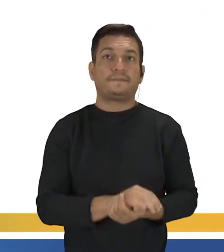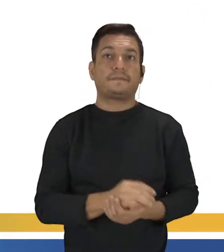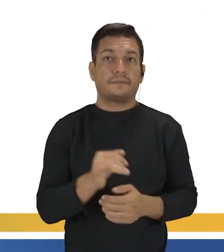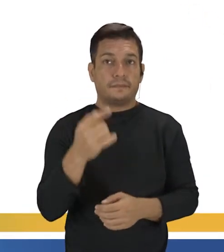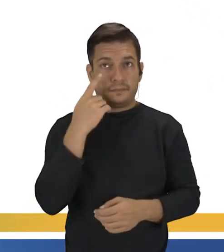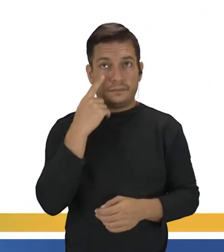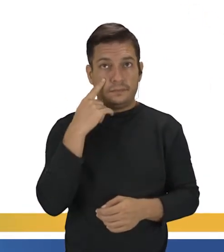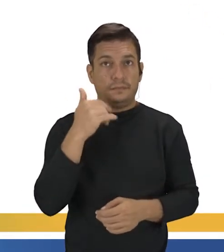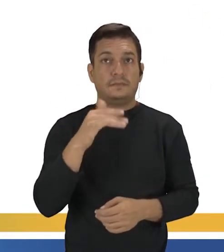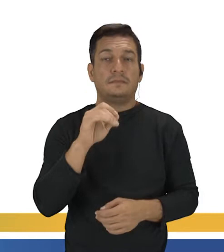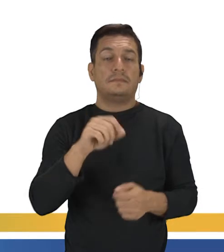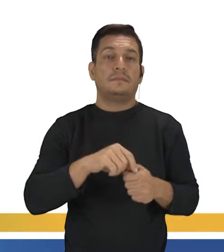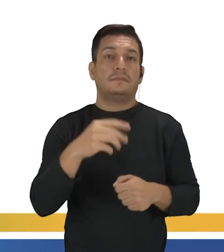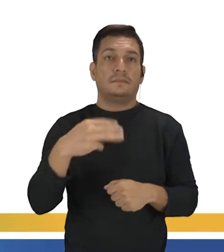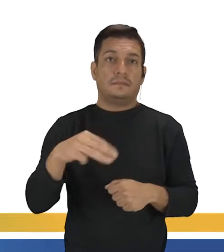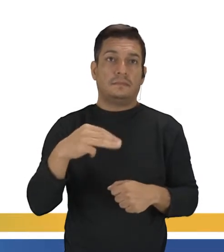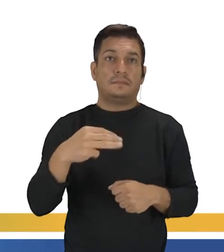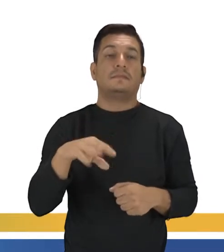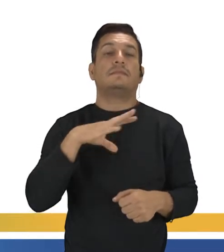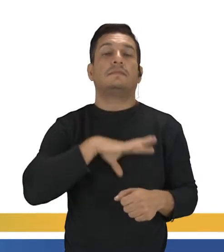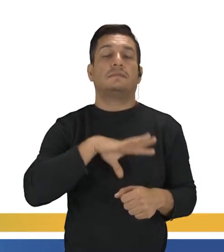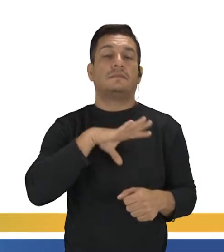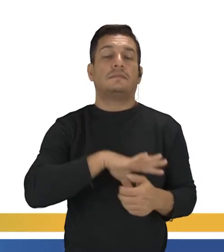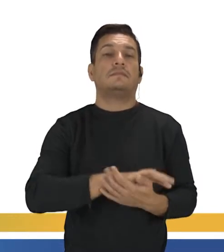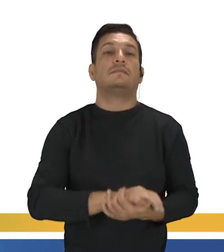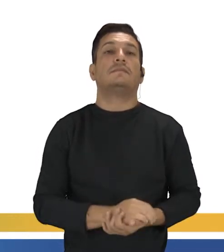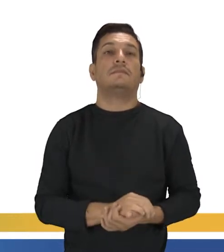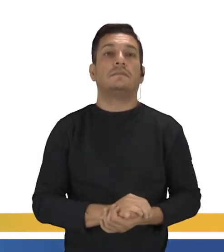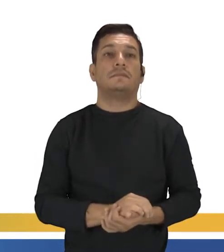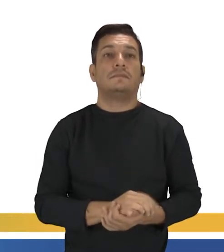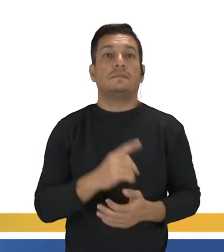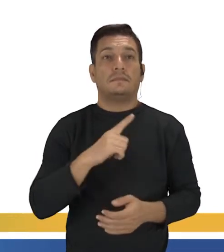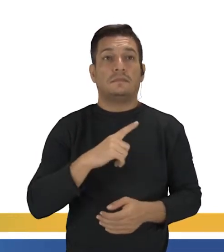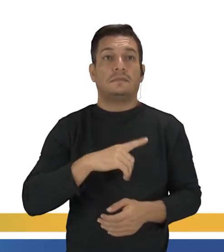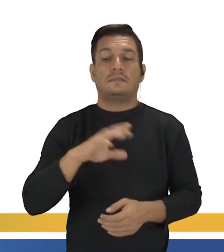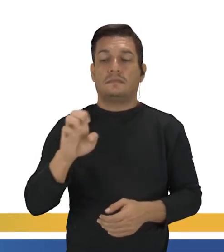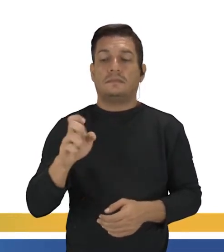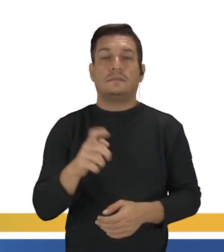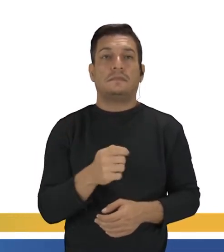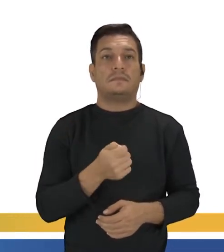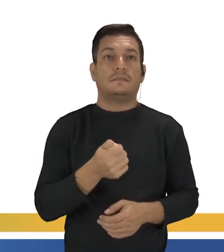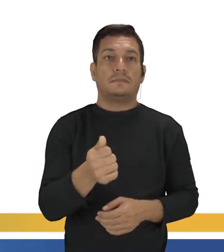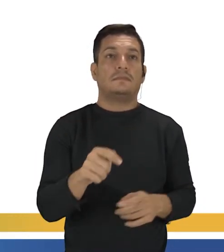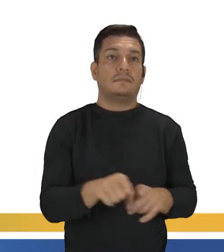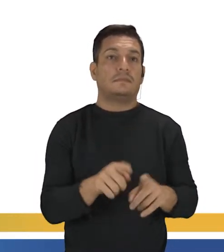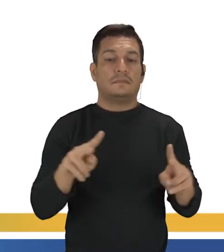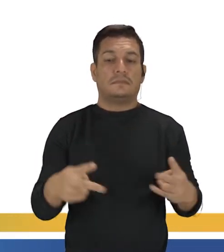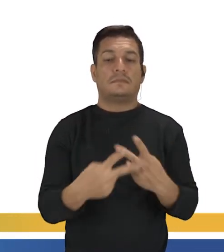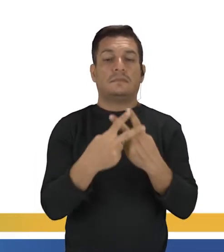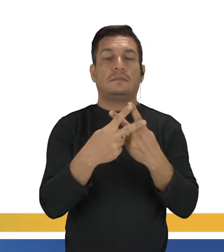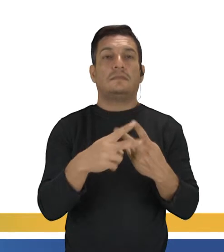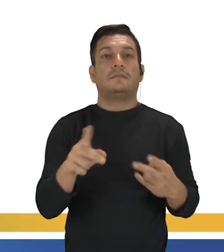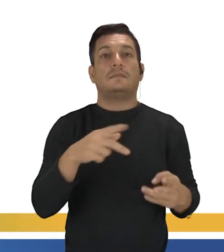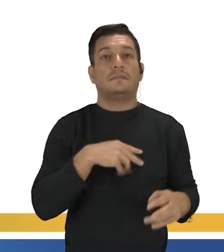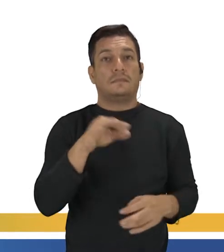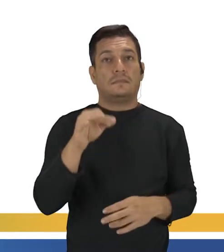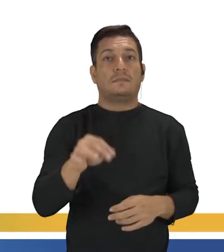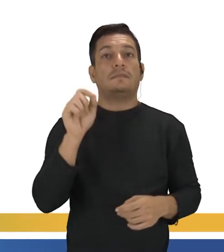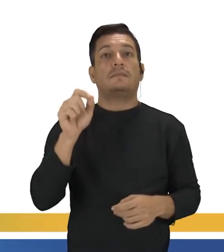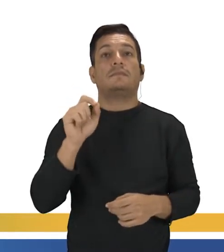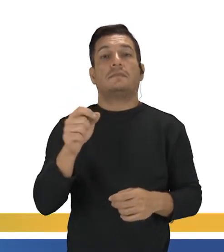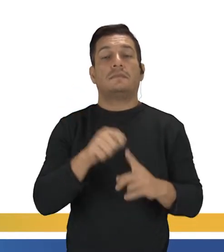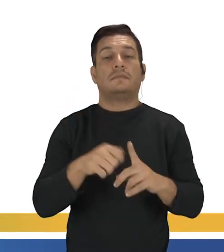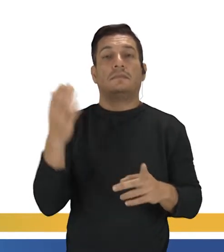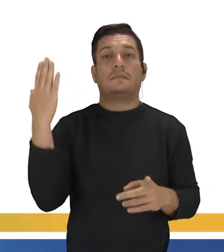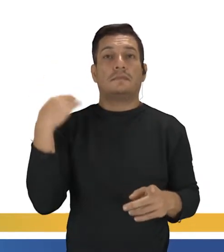10 fizeram reforço em matemática e português. Quando tiver o E, é uma dica que é a nossa interseção. Então é correto afirmar que no